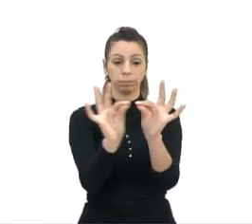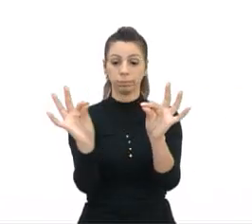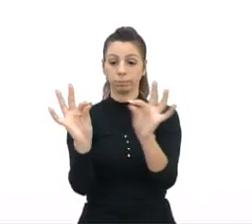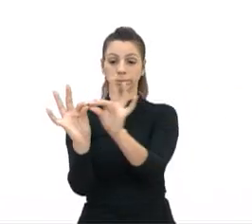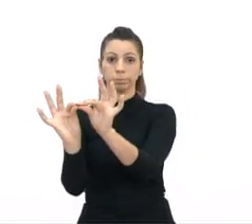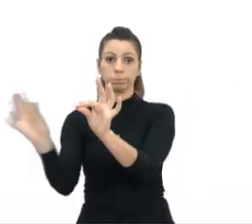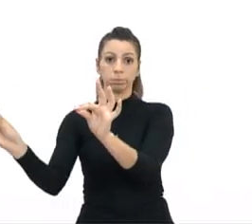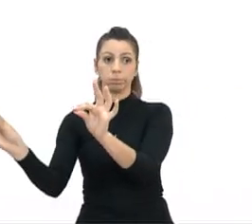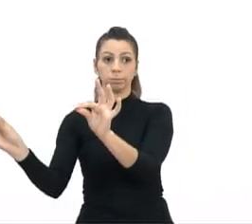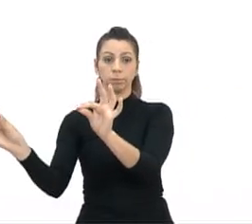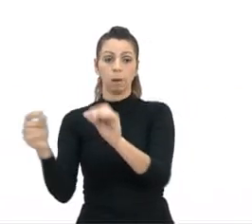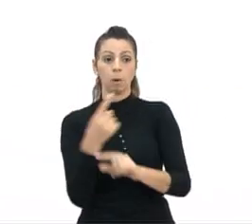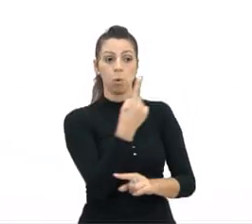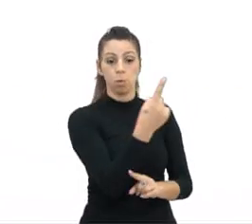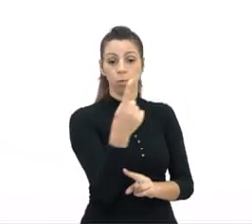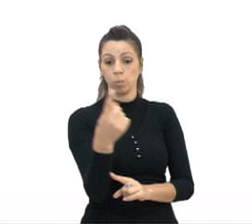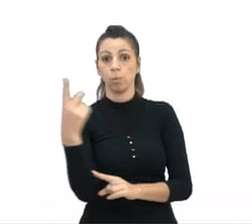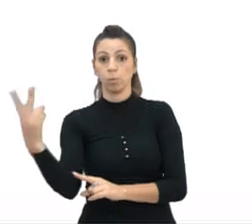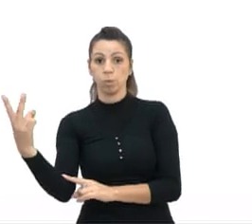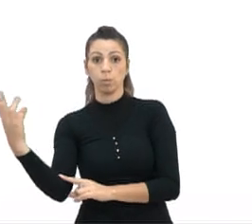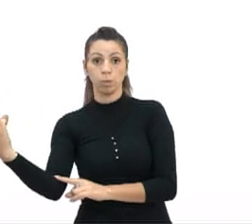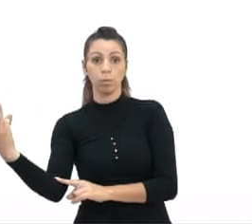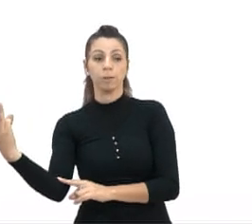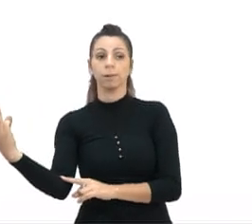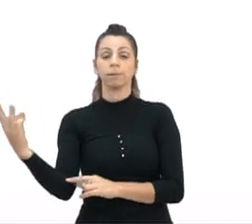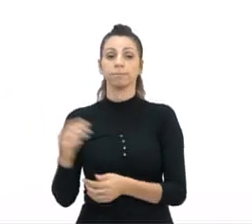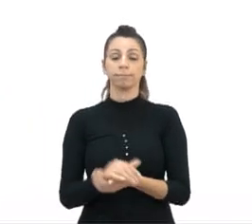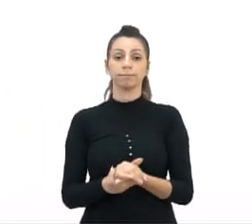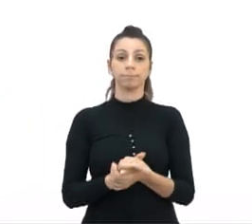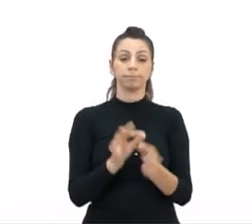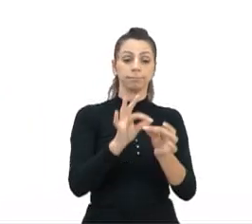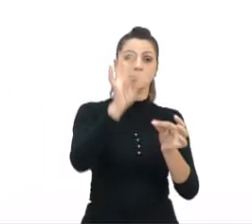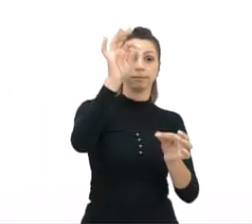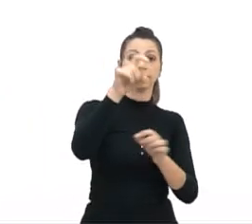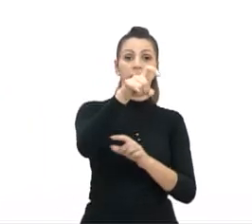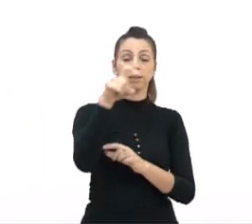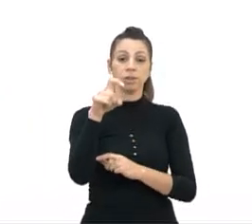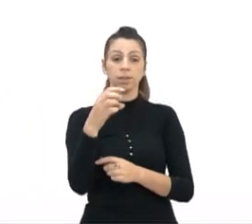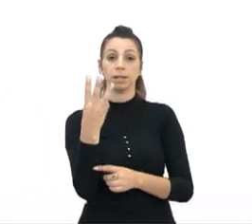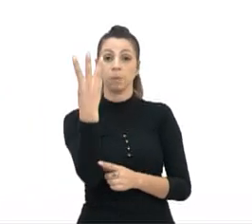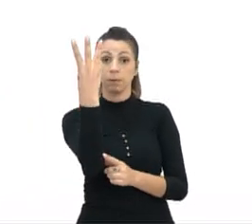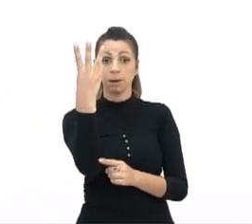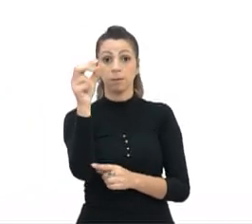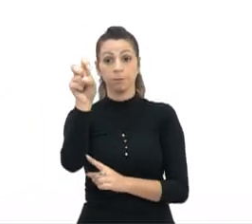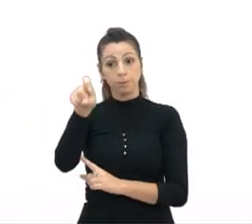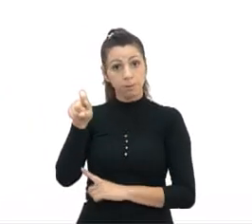3x, 3 vezes vai dar isso aqui, esse comprimento. E o x aqui, 3x.